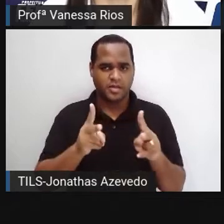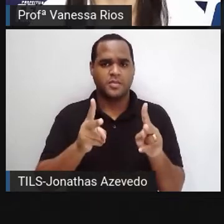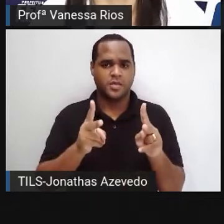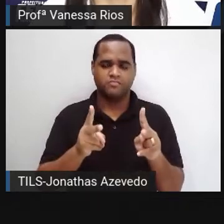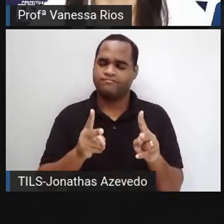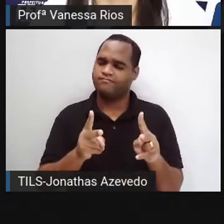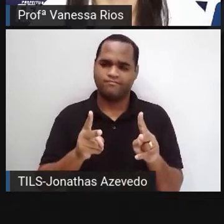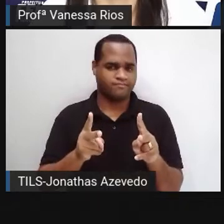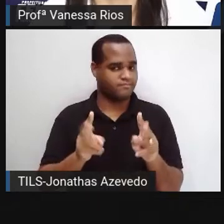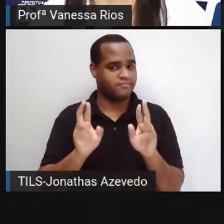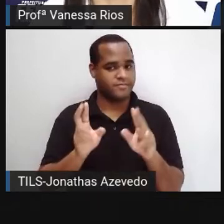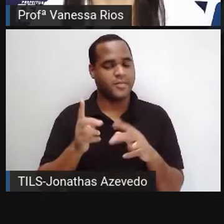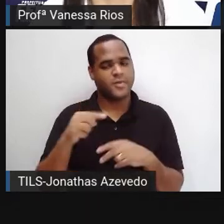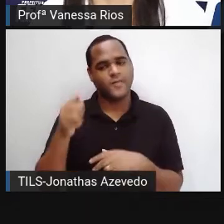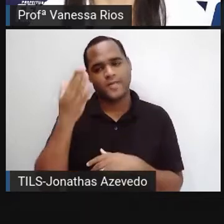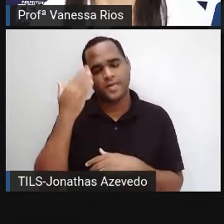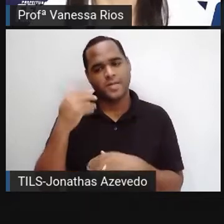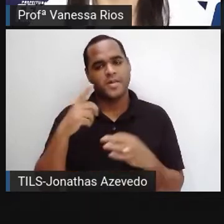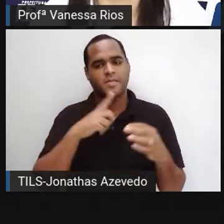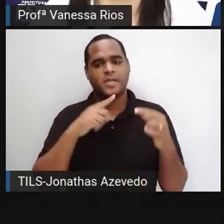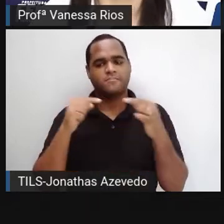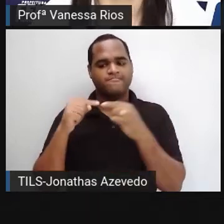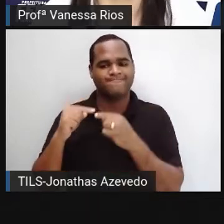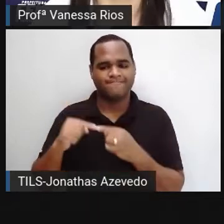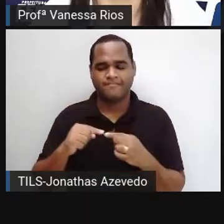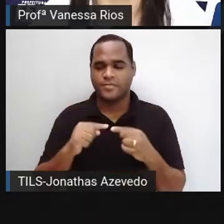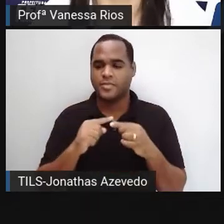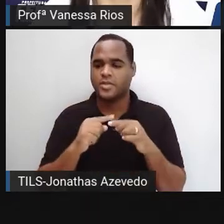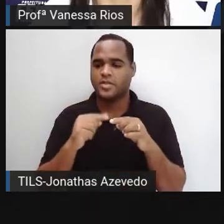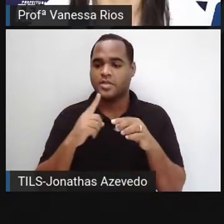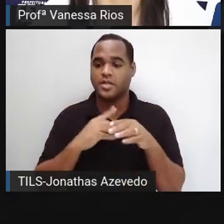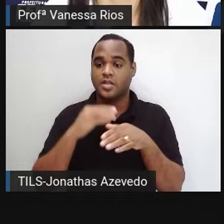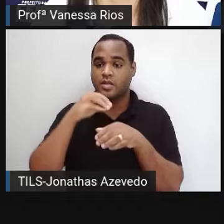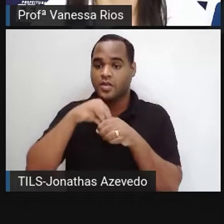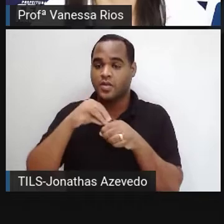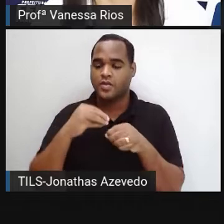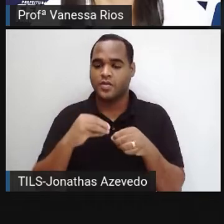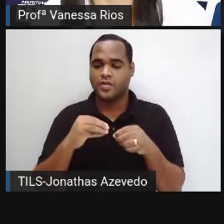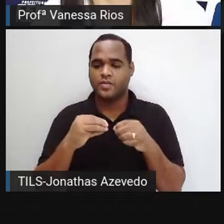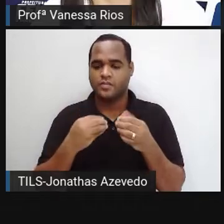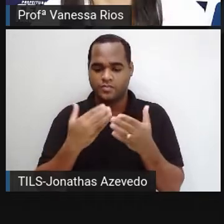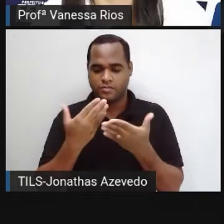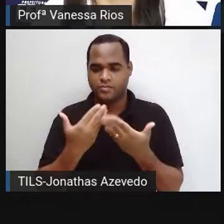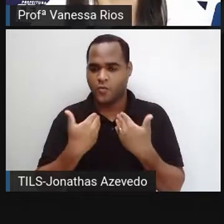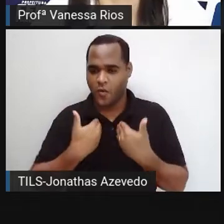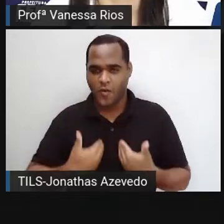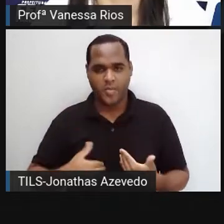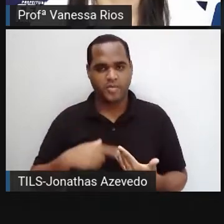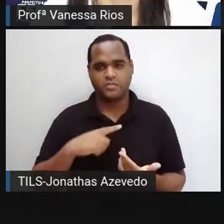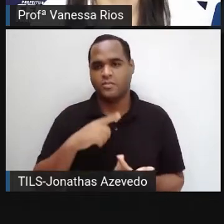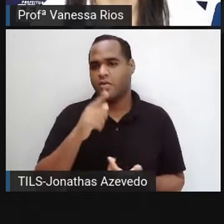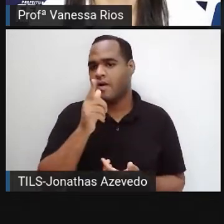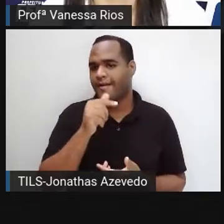né? A tosse a gente sabe que é uma forma de defesa aí do nosso corpo, quando algum tipo de alimento, né, ou